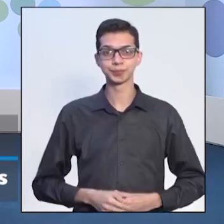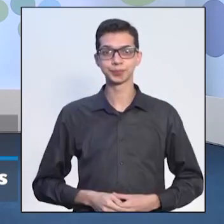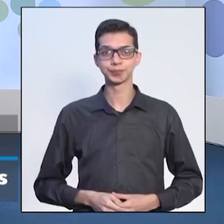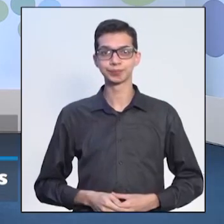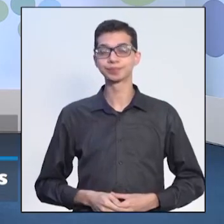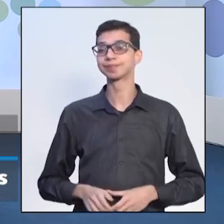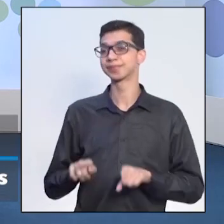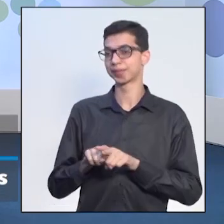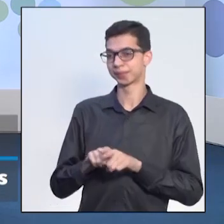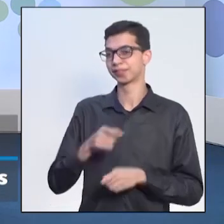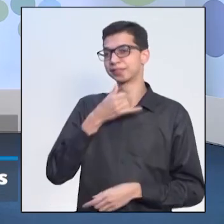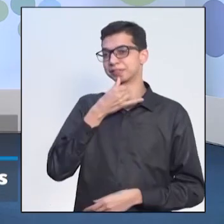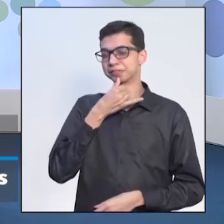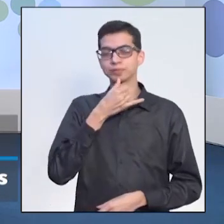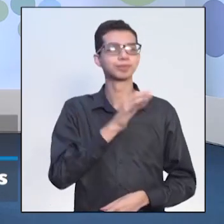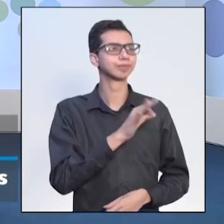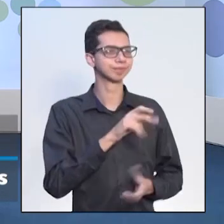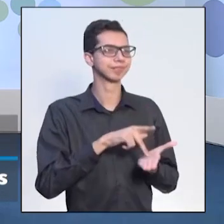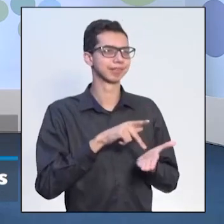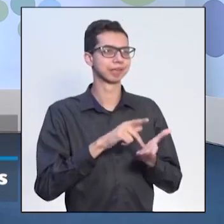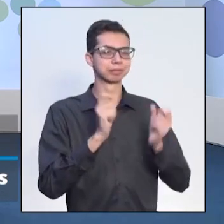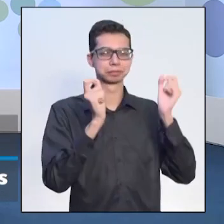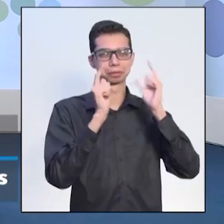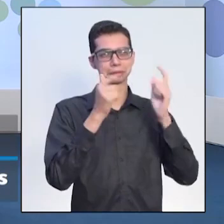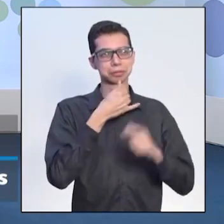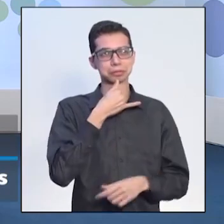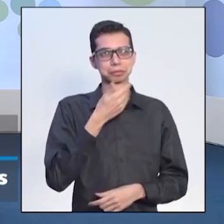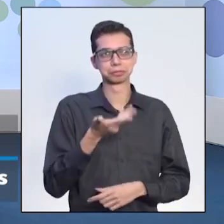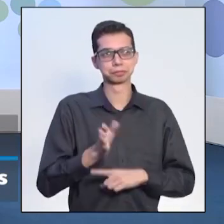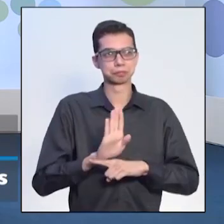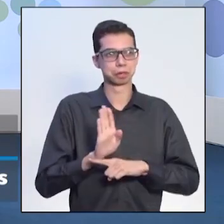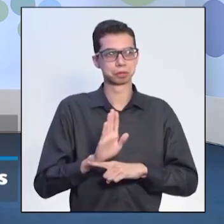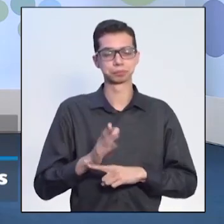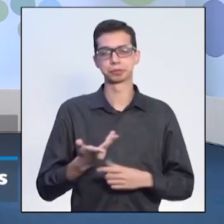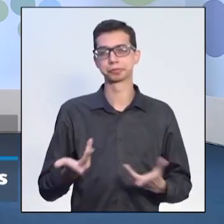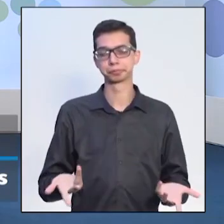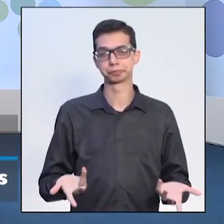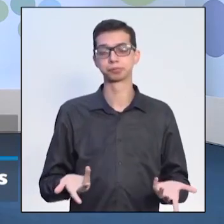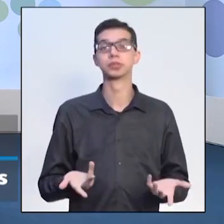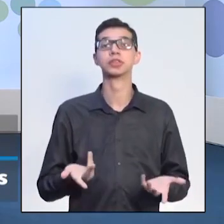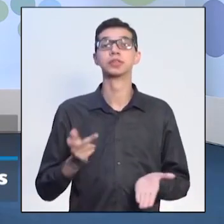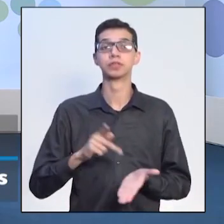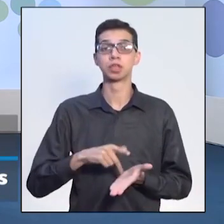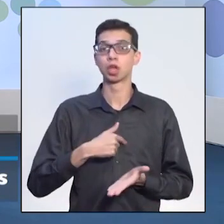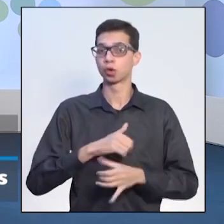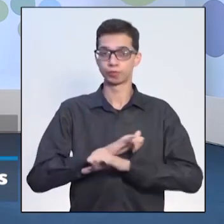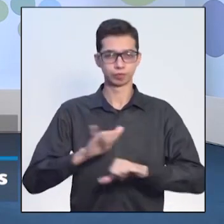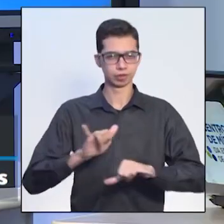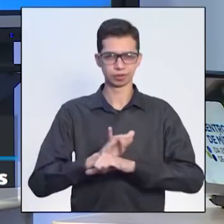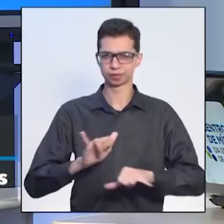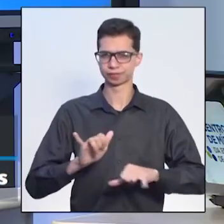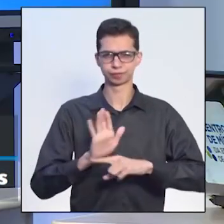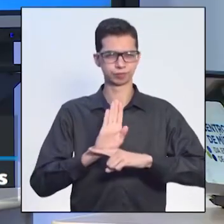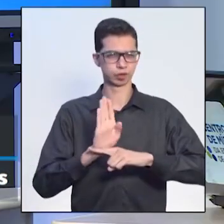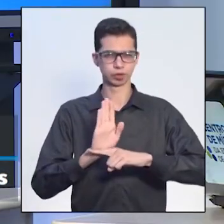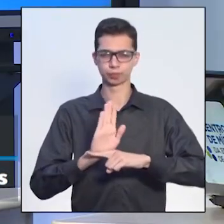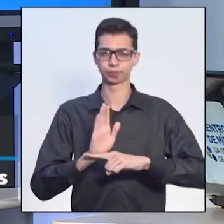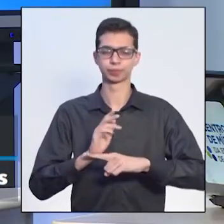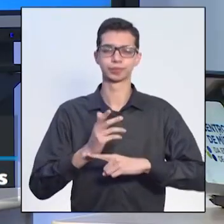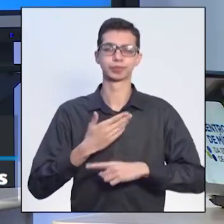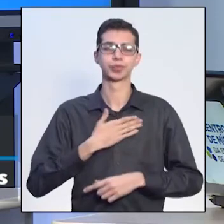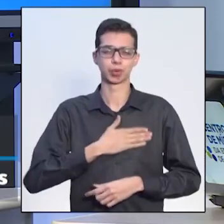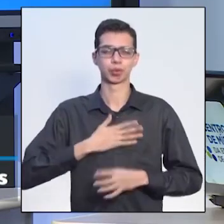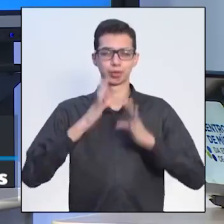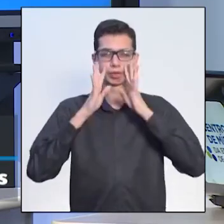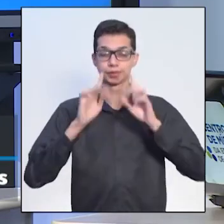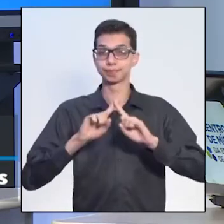que também decepção, que frustração, né? Eu não já vou divulgar aconteceu comigo. os críticos que eu sigo, mas, nossa, são muito bacanas. E